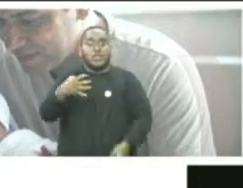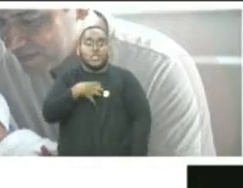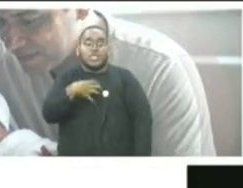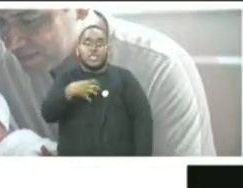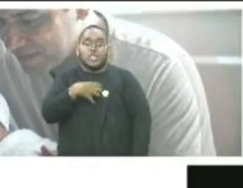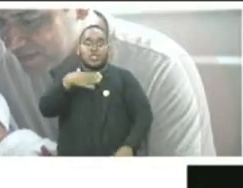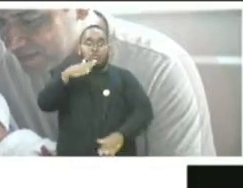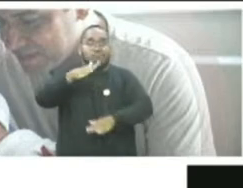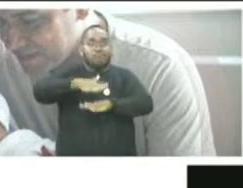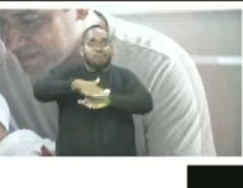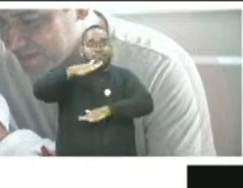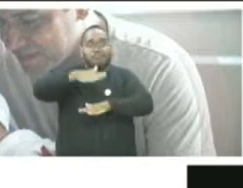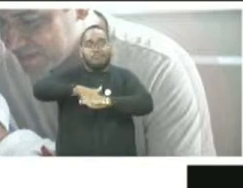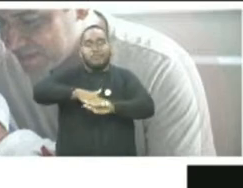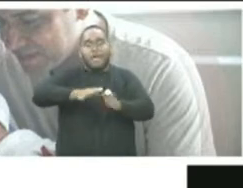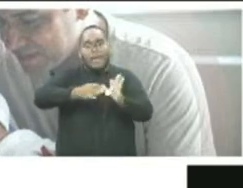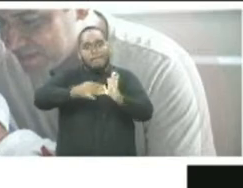né?